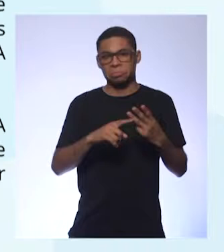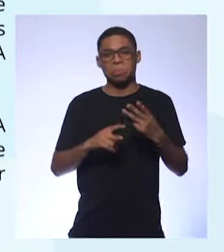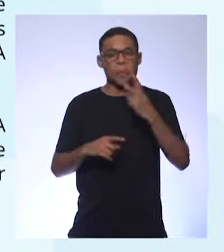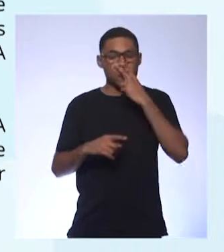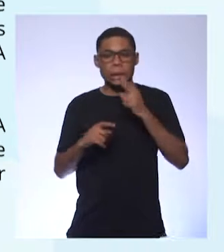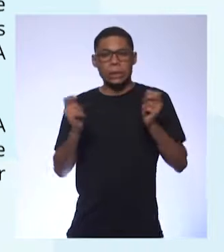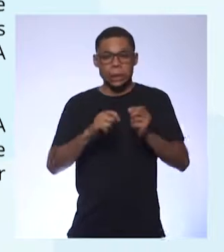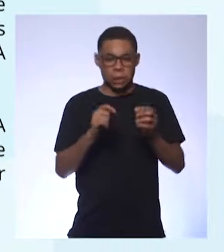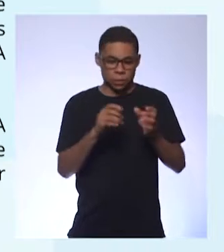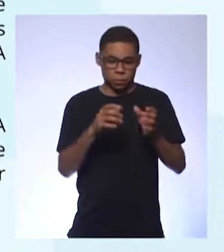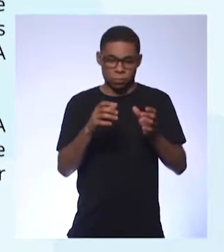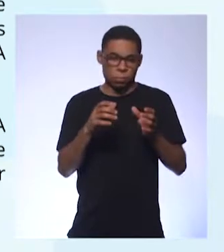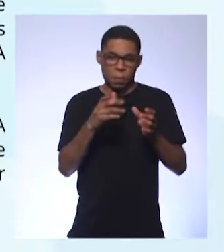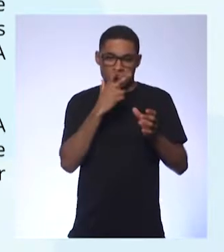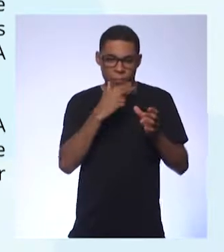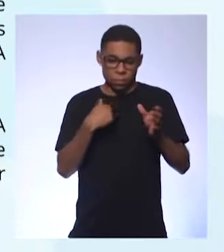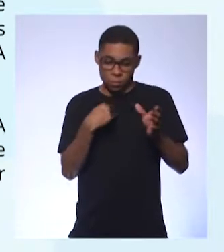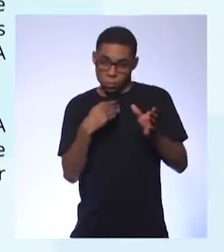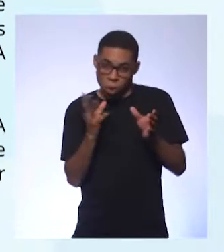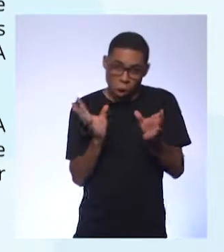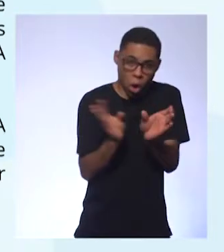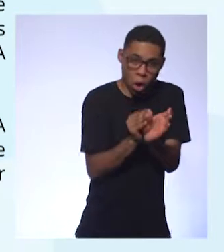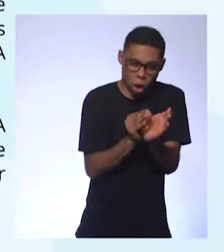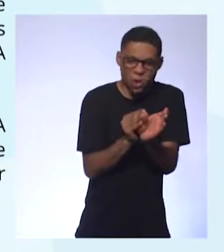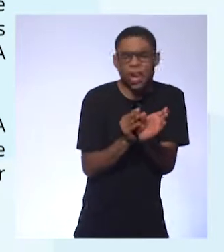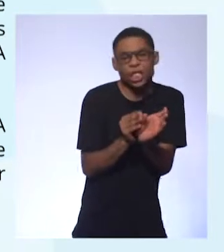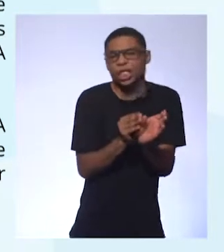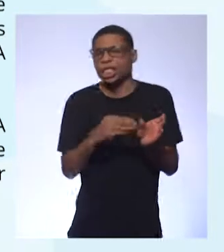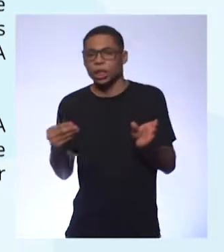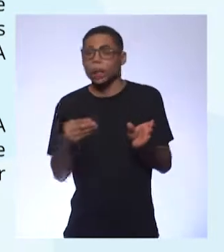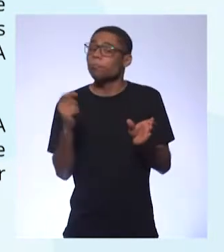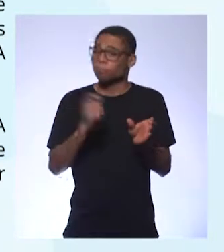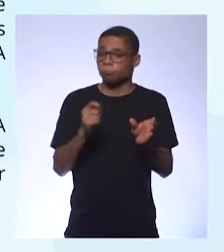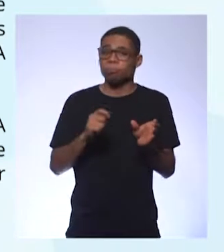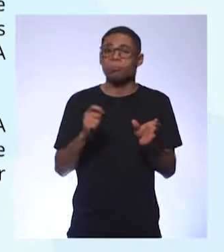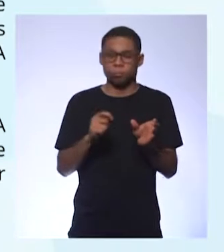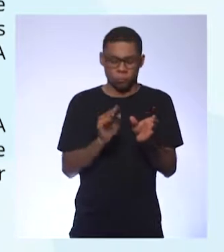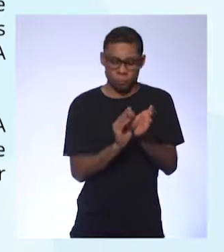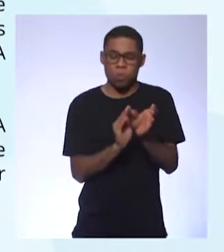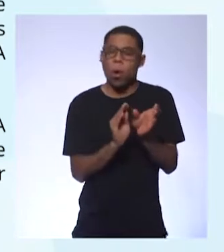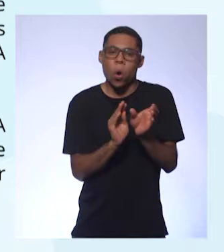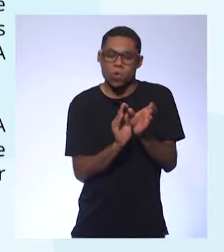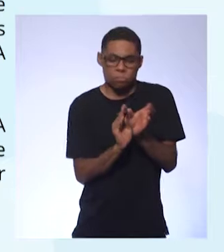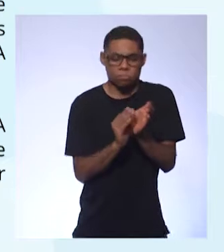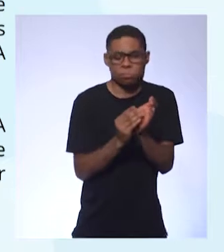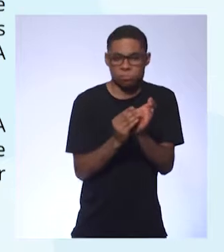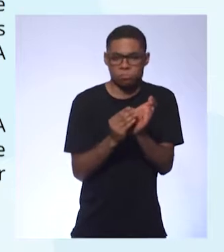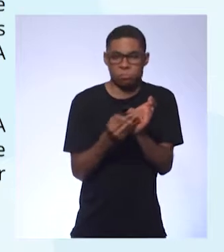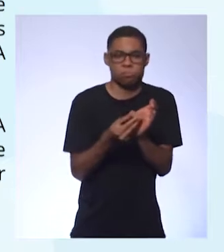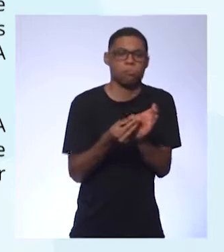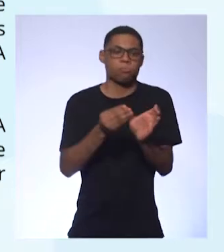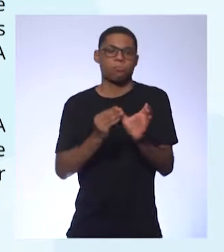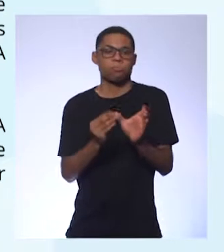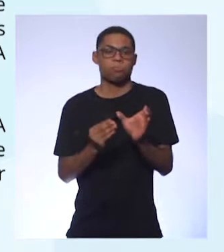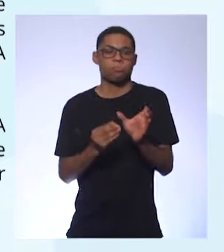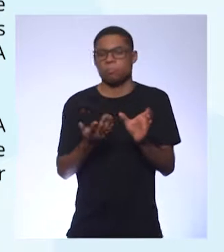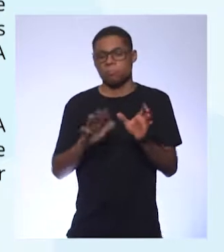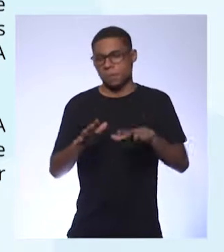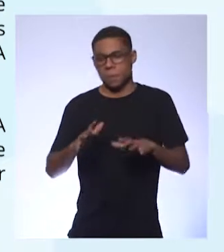ou seja, você pode retirar ou colocar massa no material inicial, o que às vezes não consegue acontecer na escultura. Você pega uma